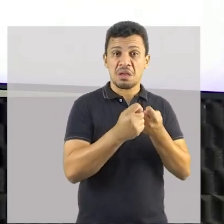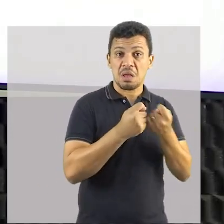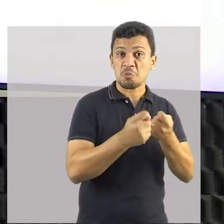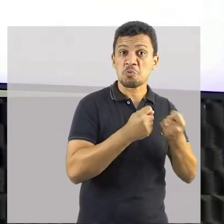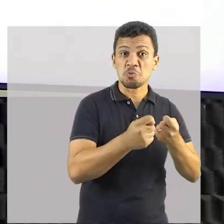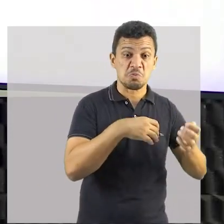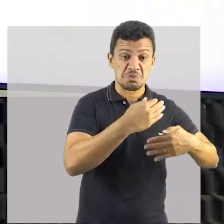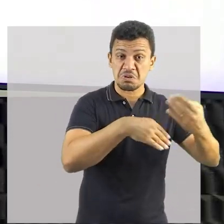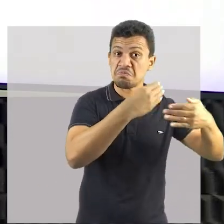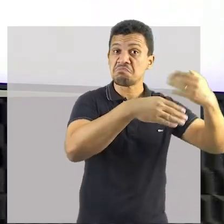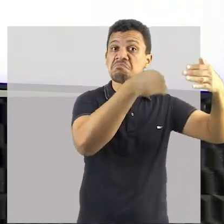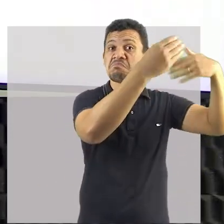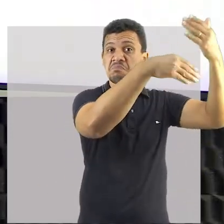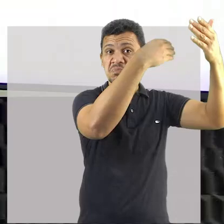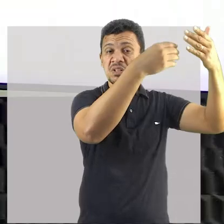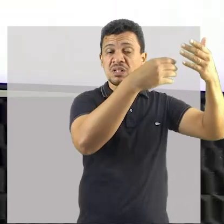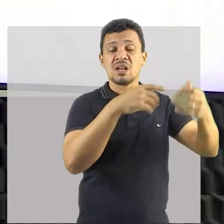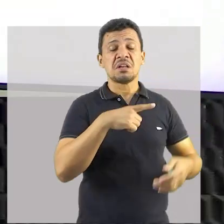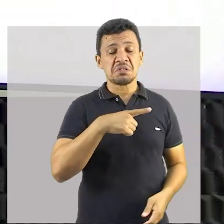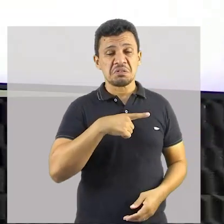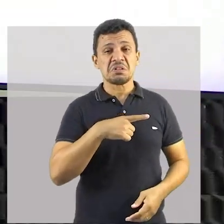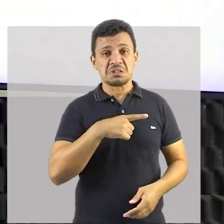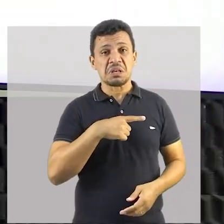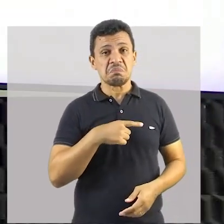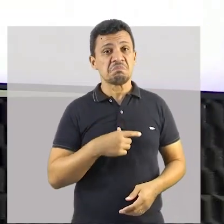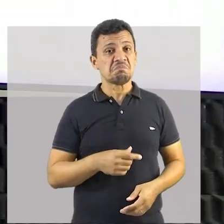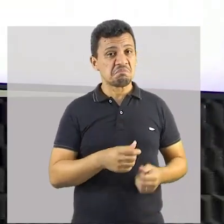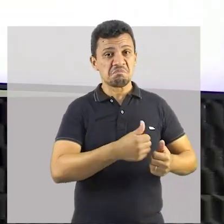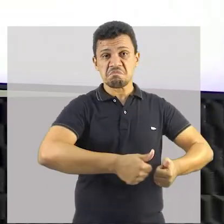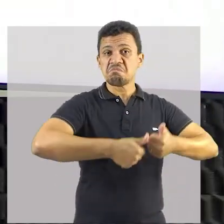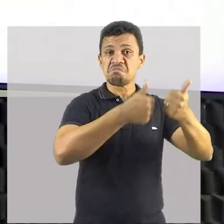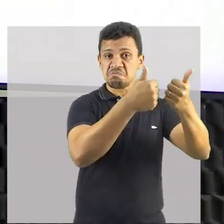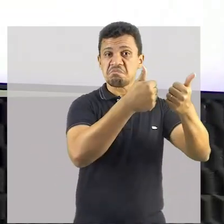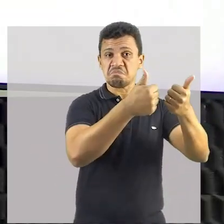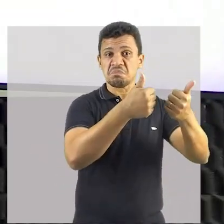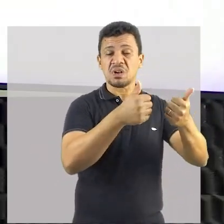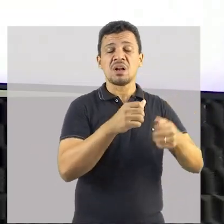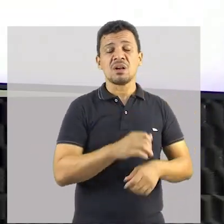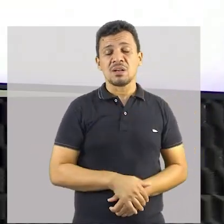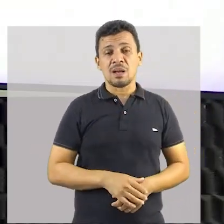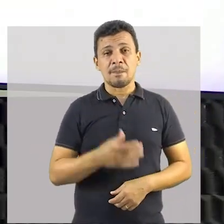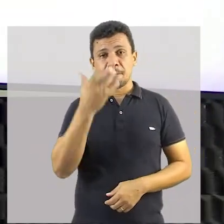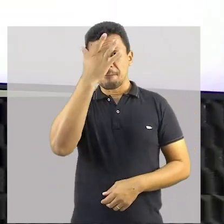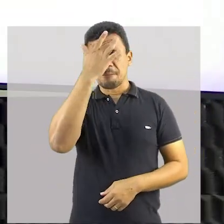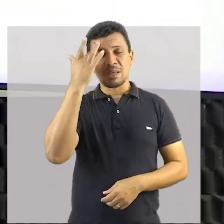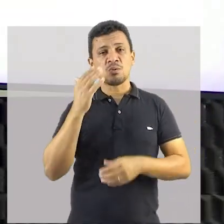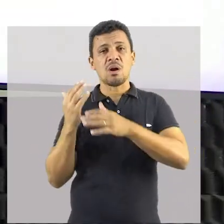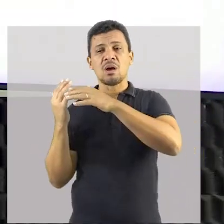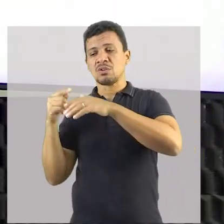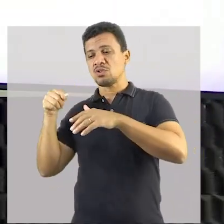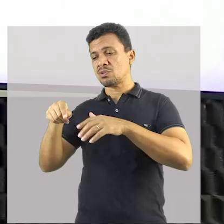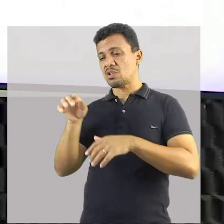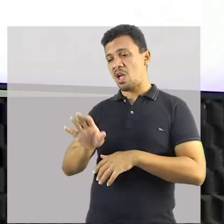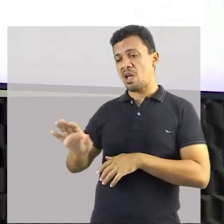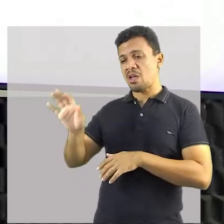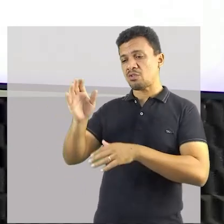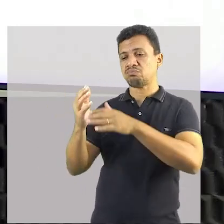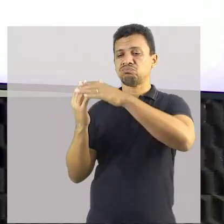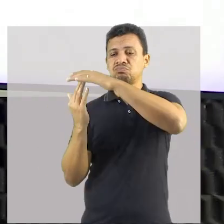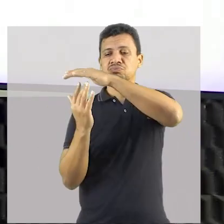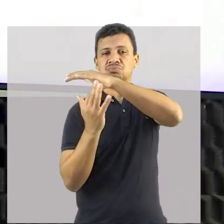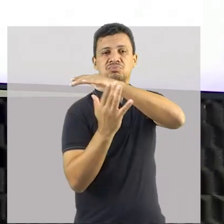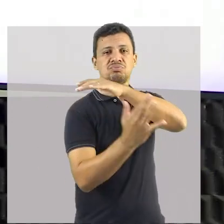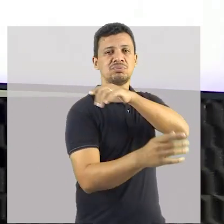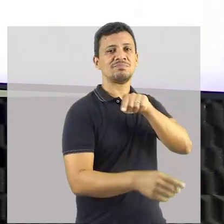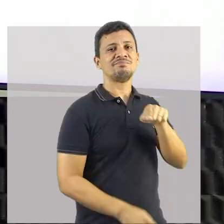efervescência econômica. O centro-oeste é uma das regiões que tem sido muito promissoras. E com isso, muita gente tem migrado de outras regiões para